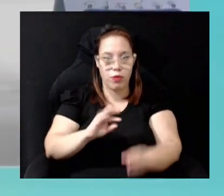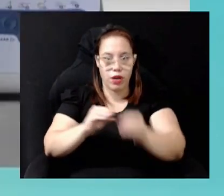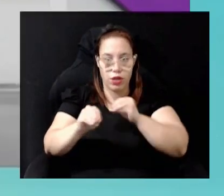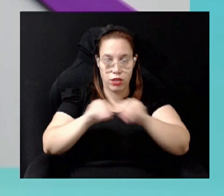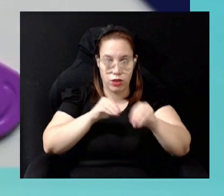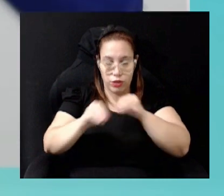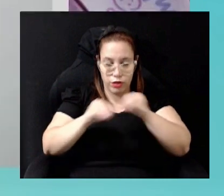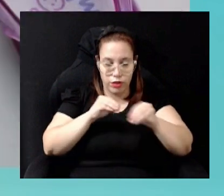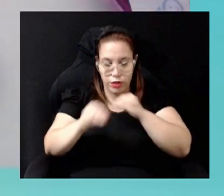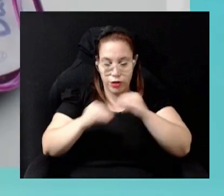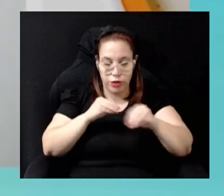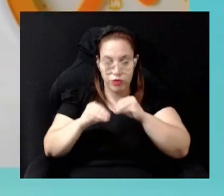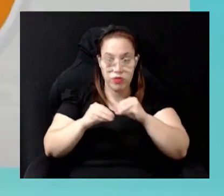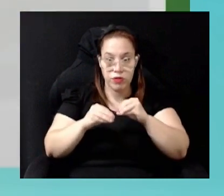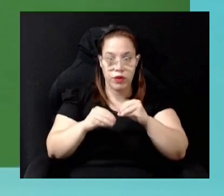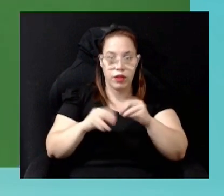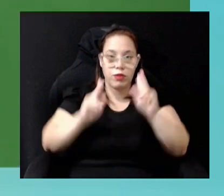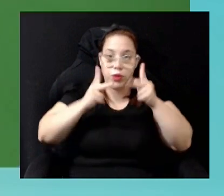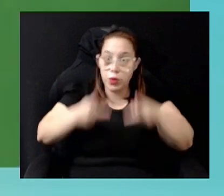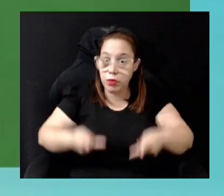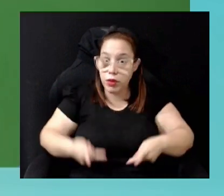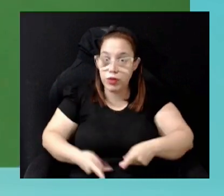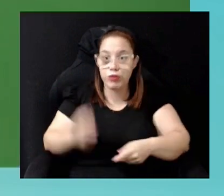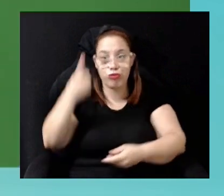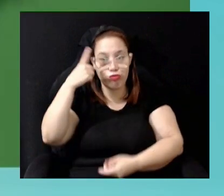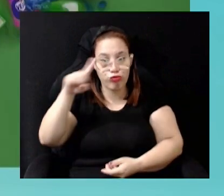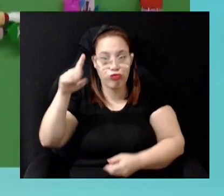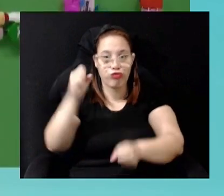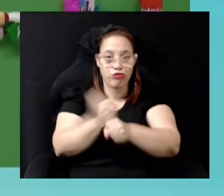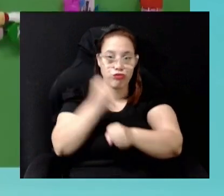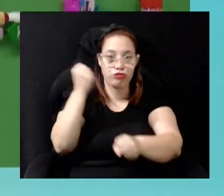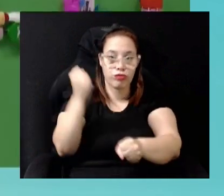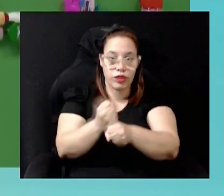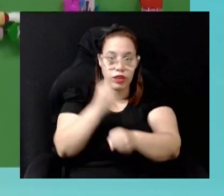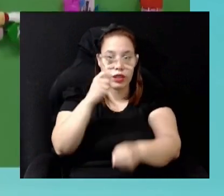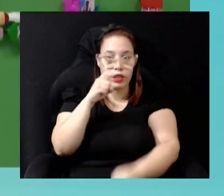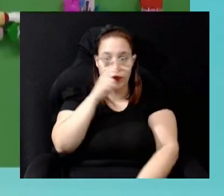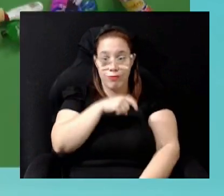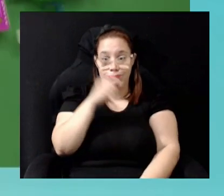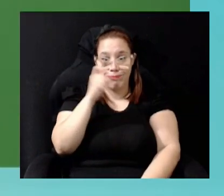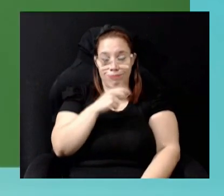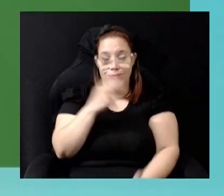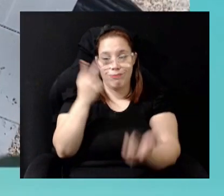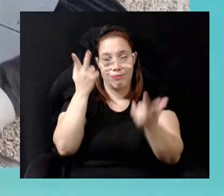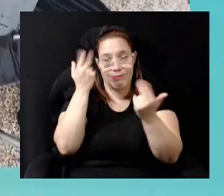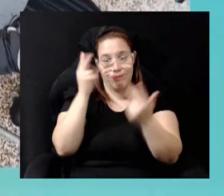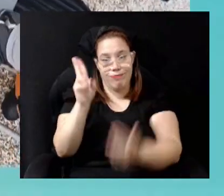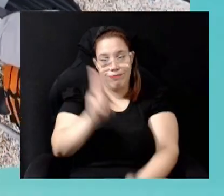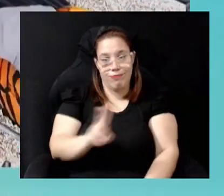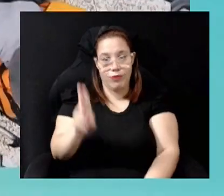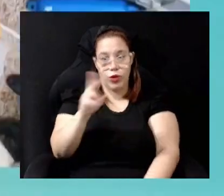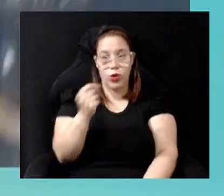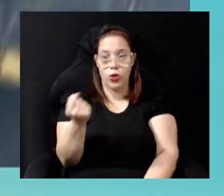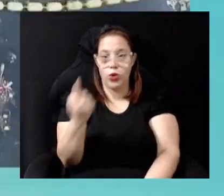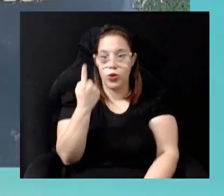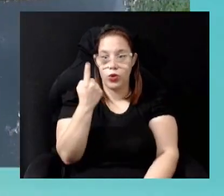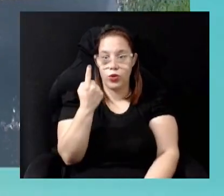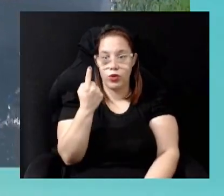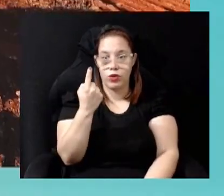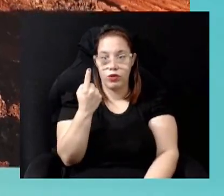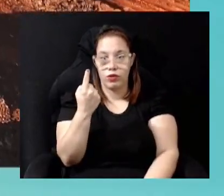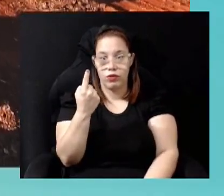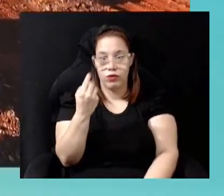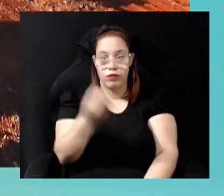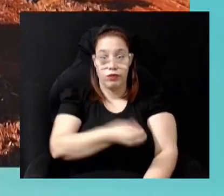por seres humanos todos os anos e o lixo mais comum é o de uso único. Presente na vida cotidiana,